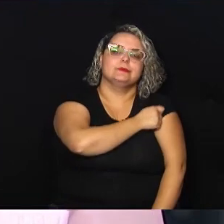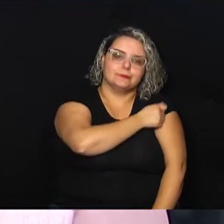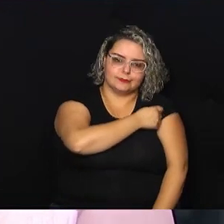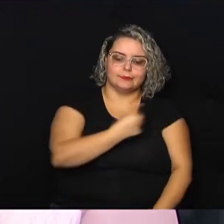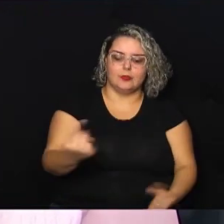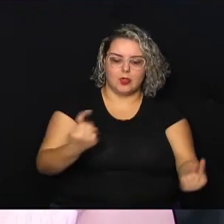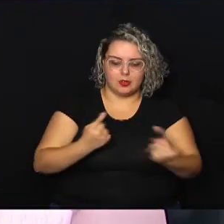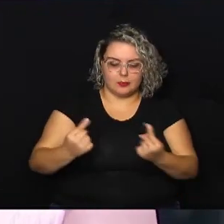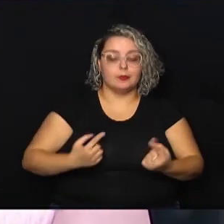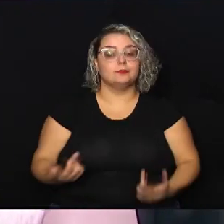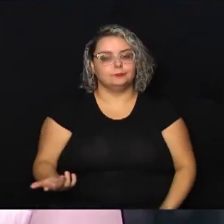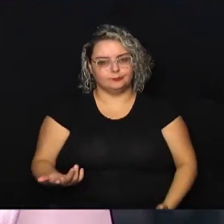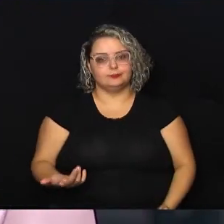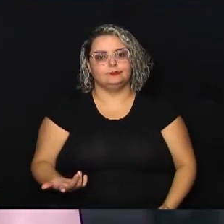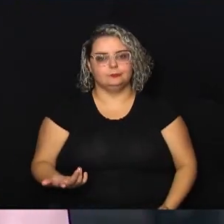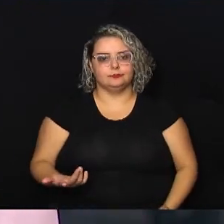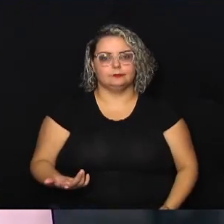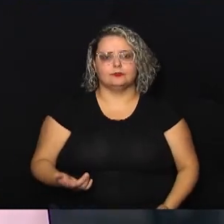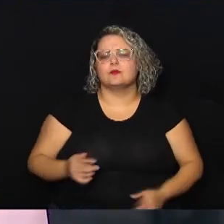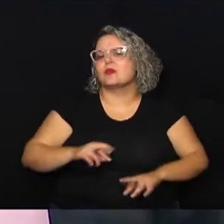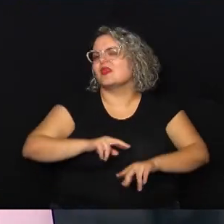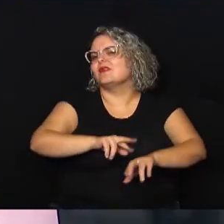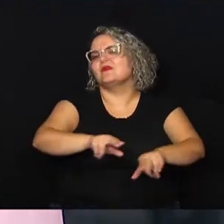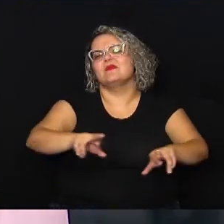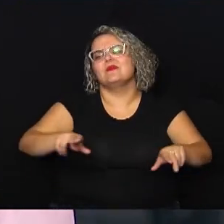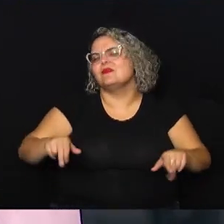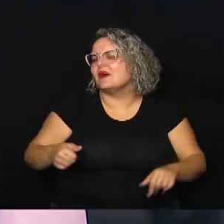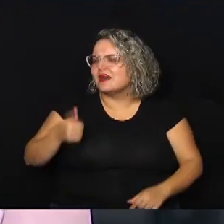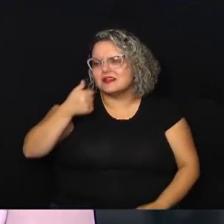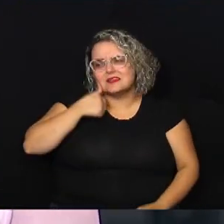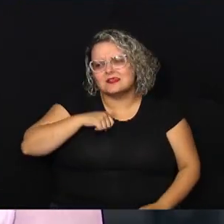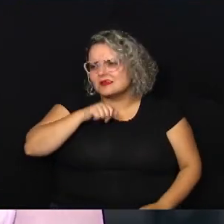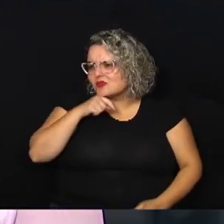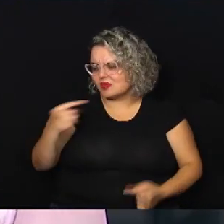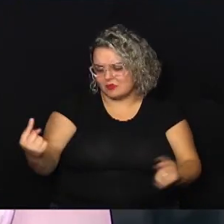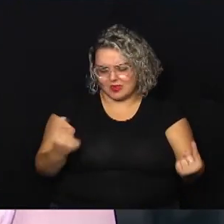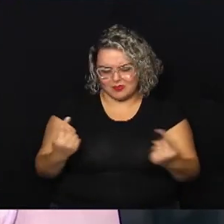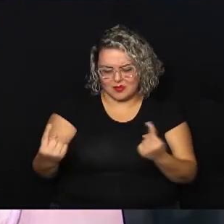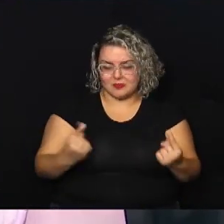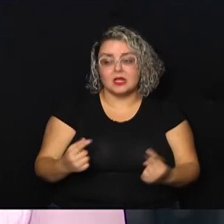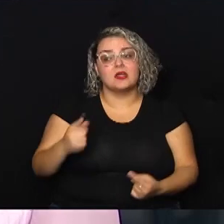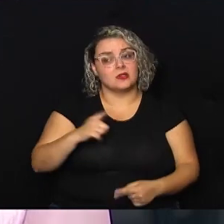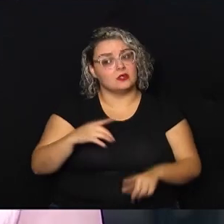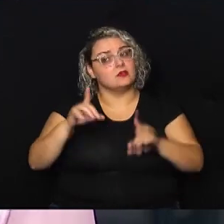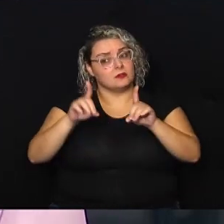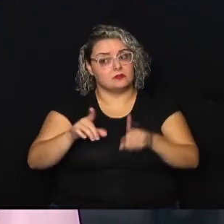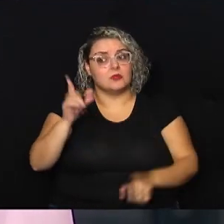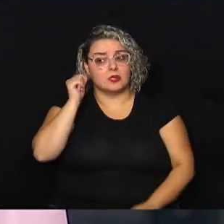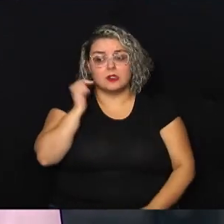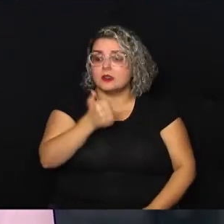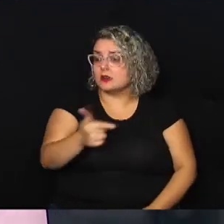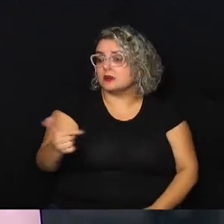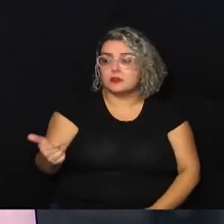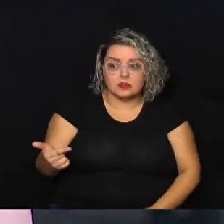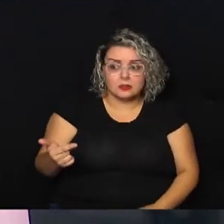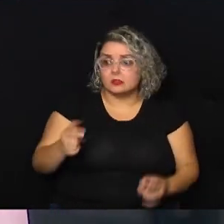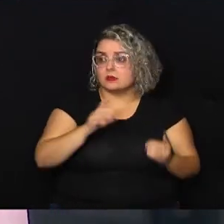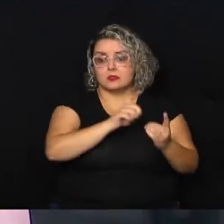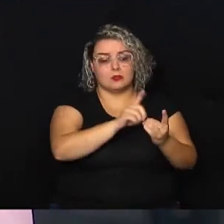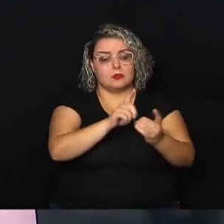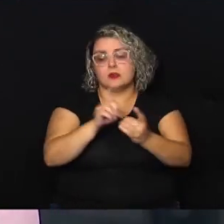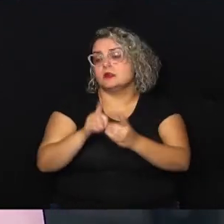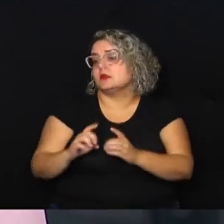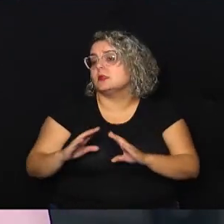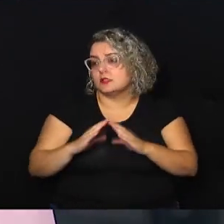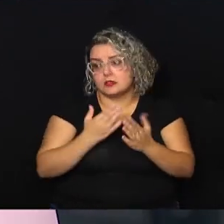fomos procurados por várias mães que dizem que os filhos têm deficiência auditiva e não estão sendo atendidos nas